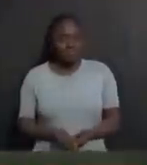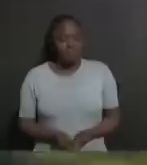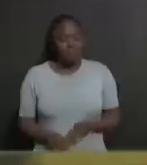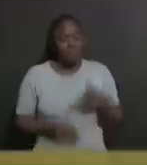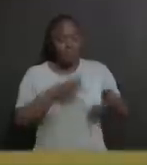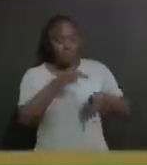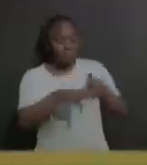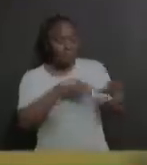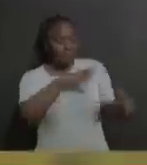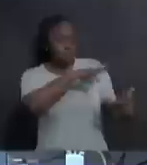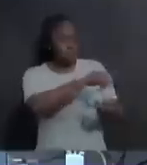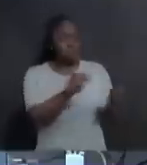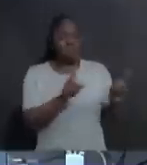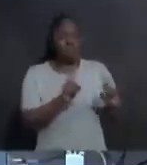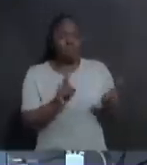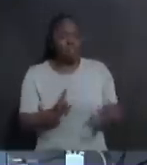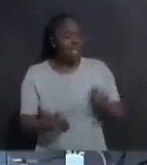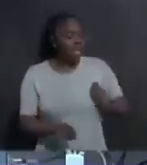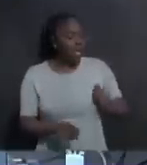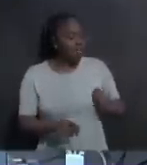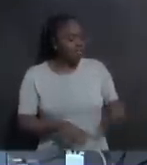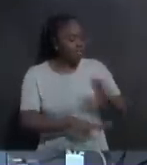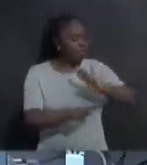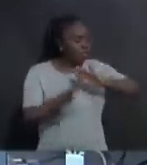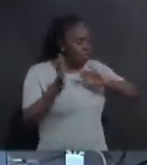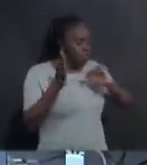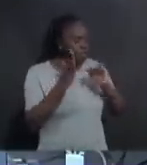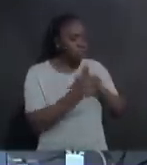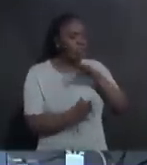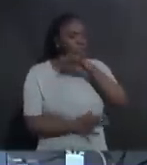Eles não têm o que fazer. A vida é toda azeda.